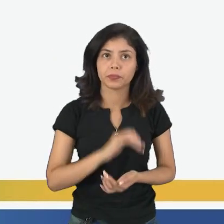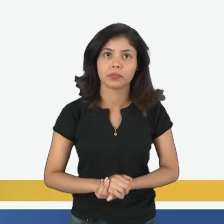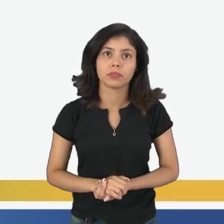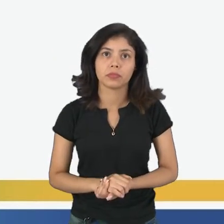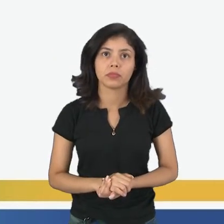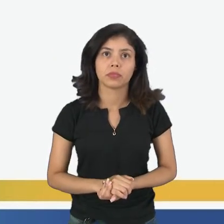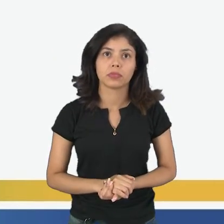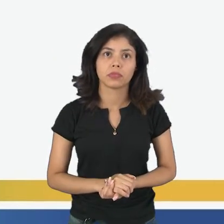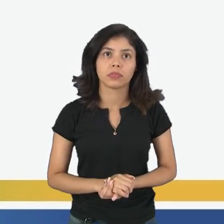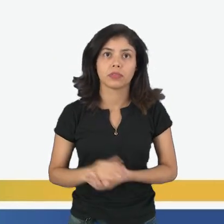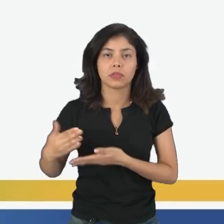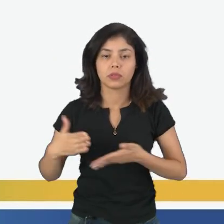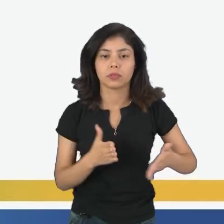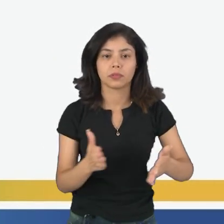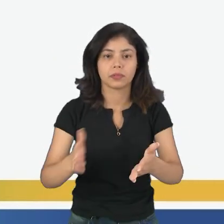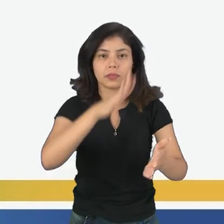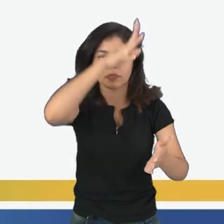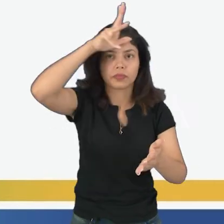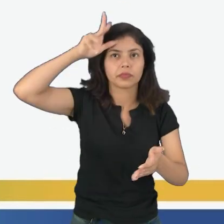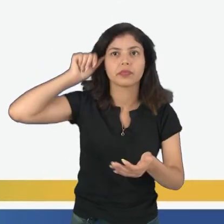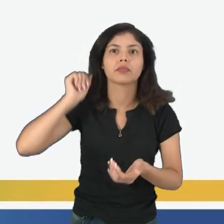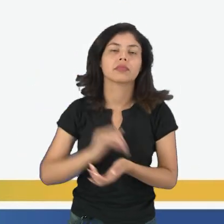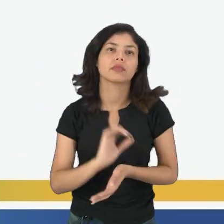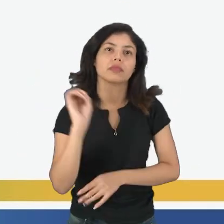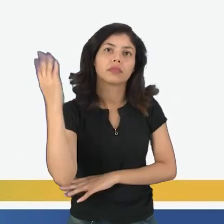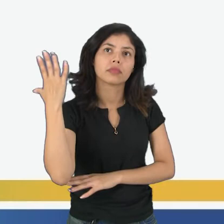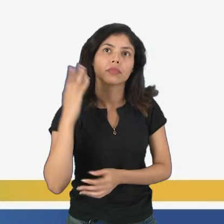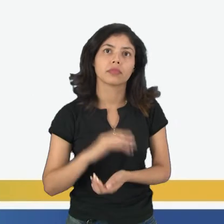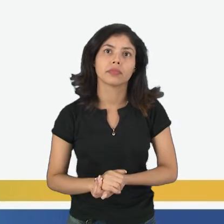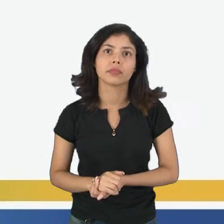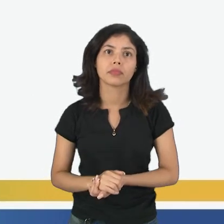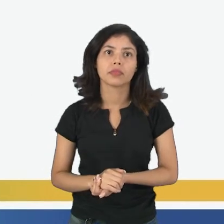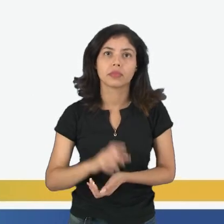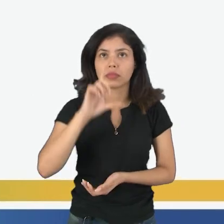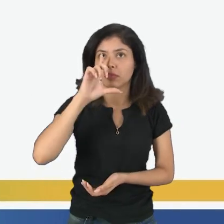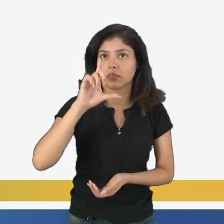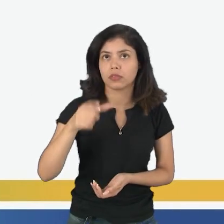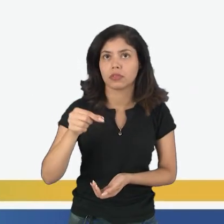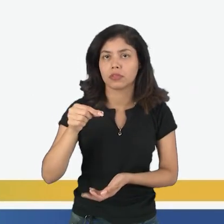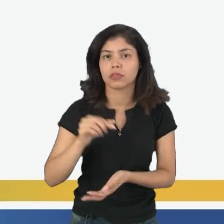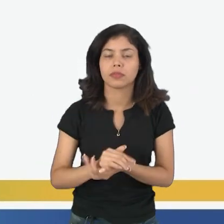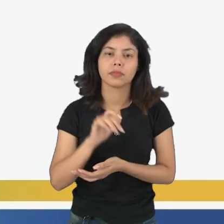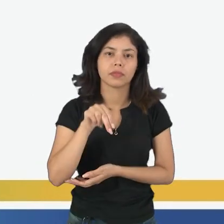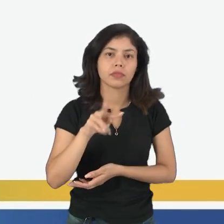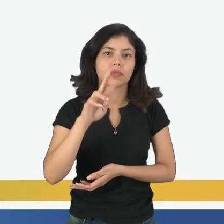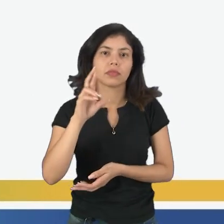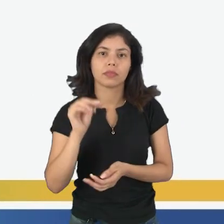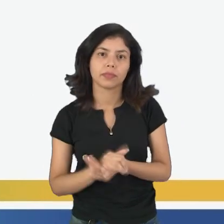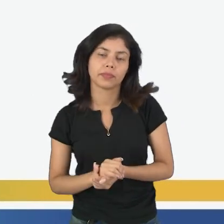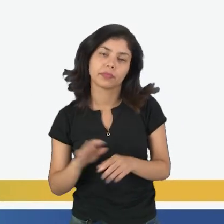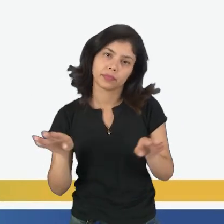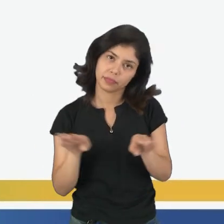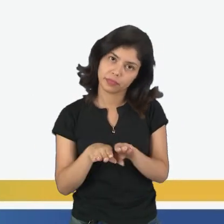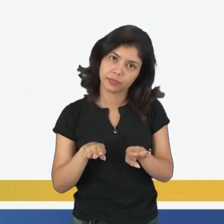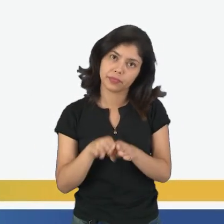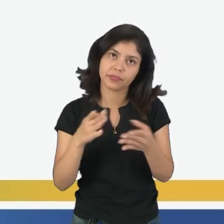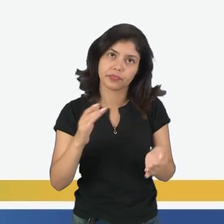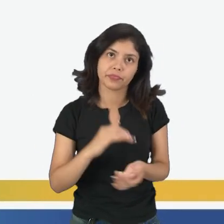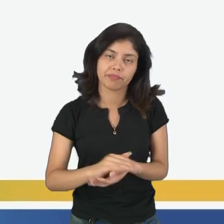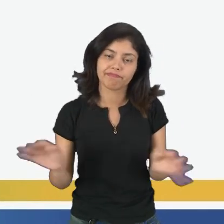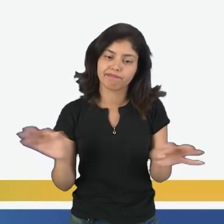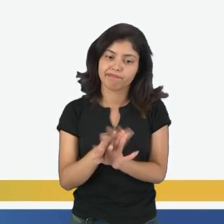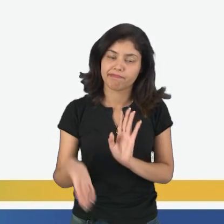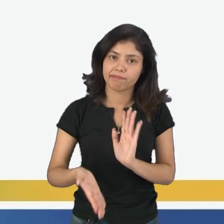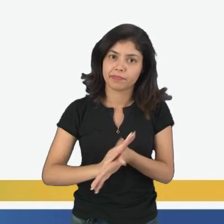comunidades ribeirinhas do rio Amazonas. E aí tem o caso da anta, que é um animal que está também na lista dos animais em extinção,